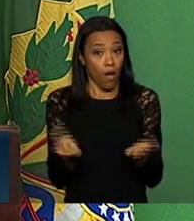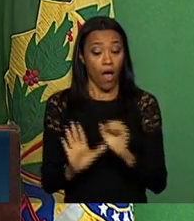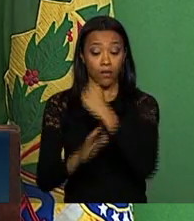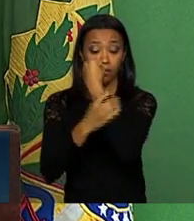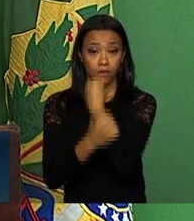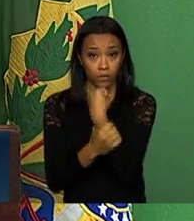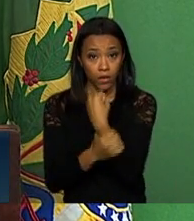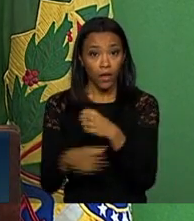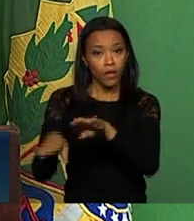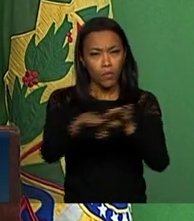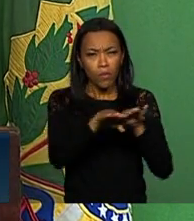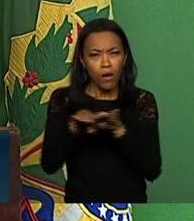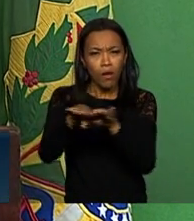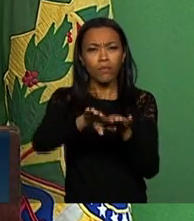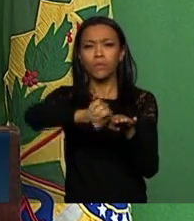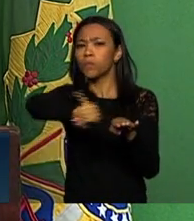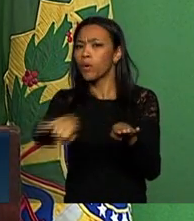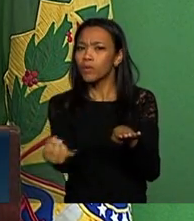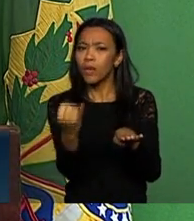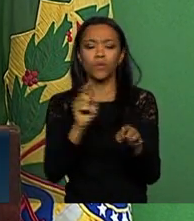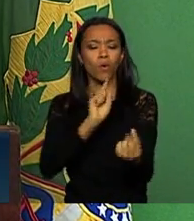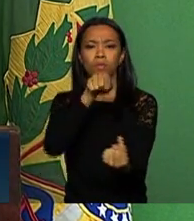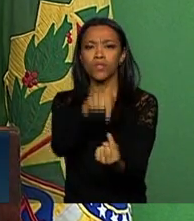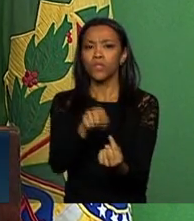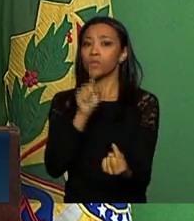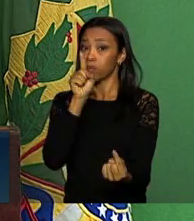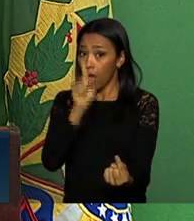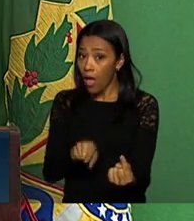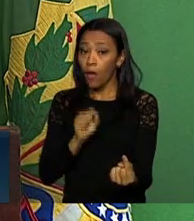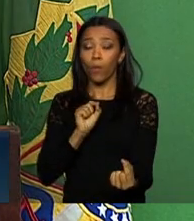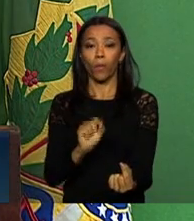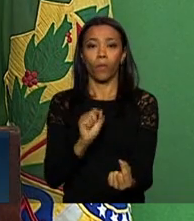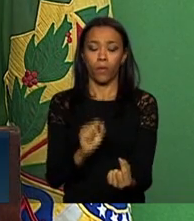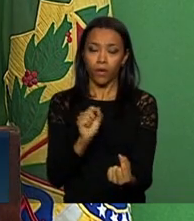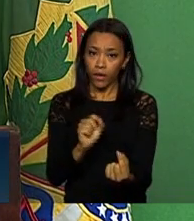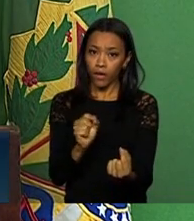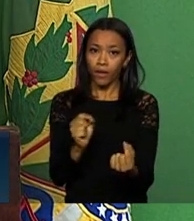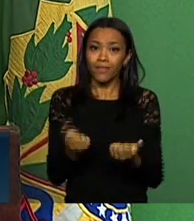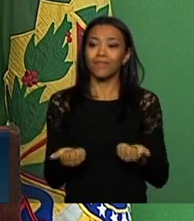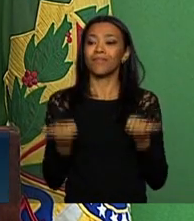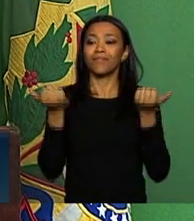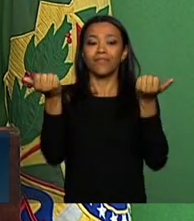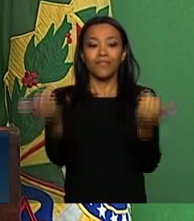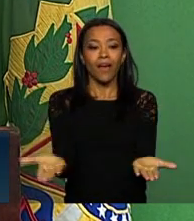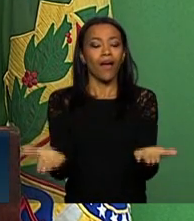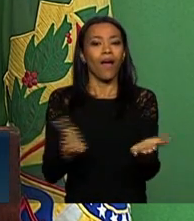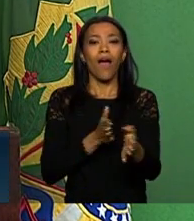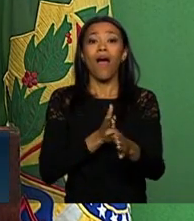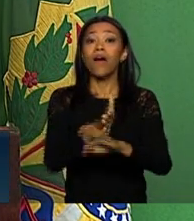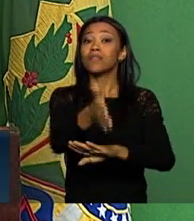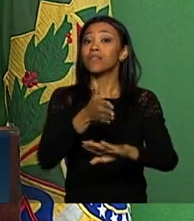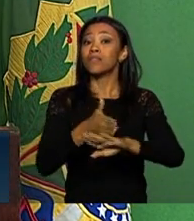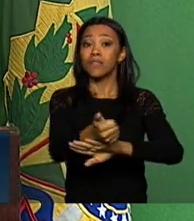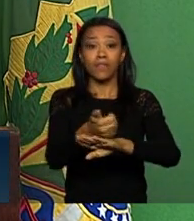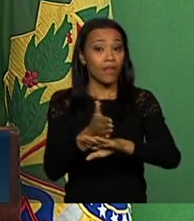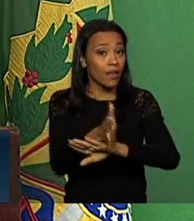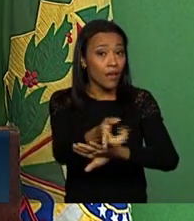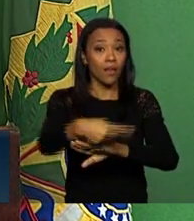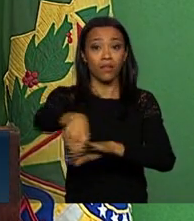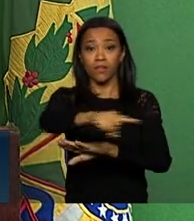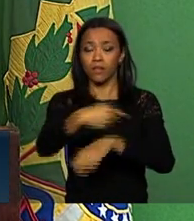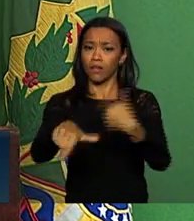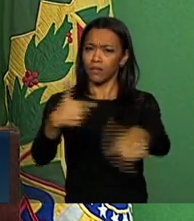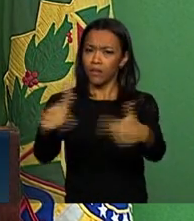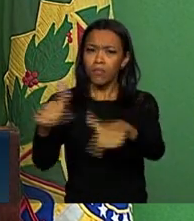de oportunidades tem por objetivo assegurar o mais amplo acesso a serviços de qualidade